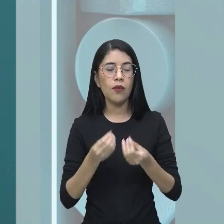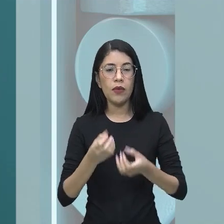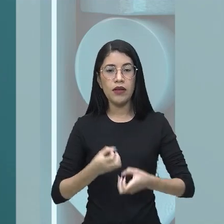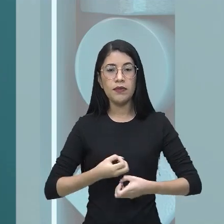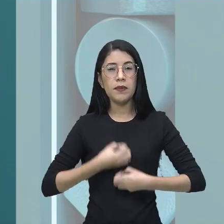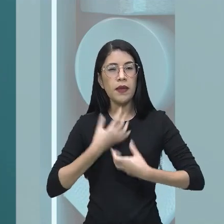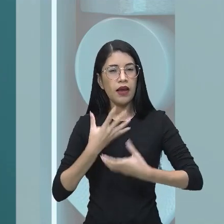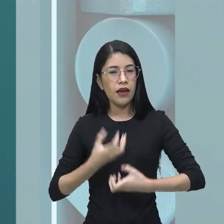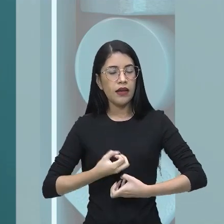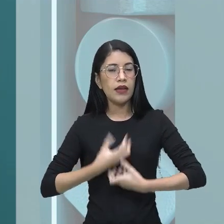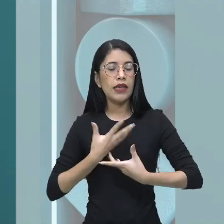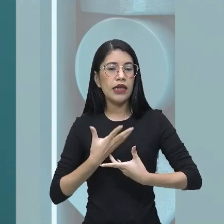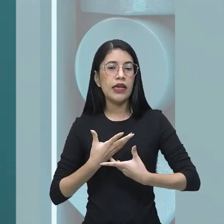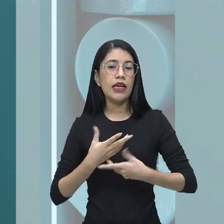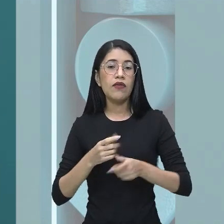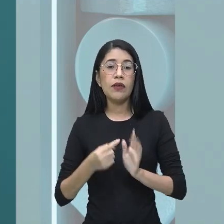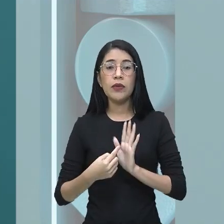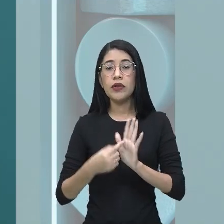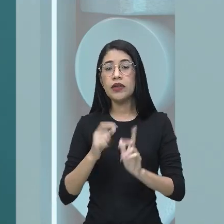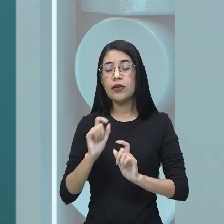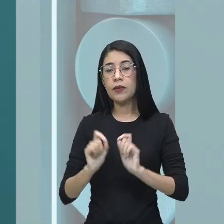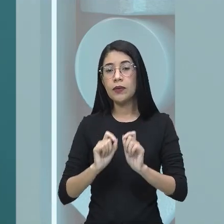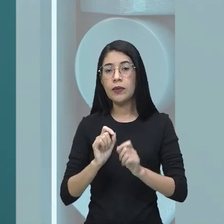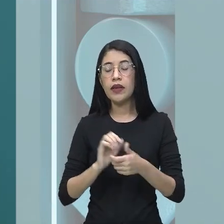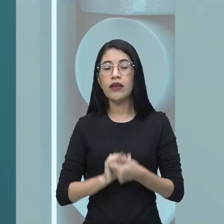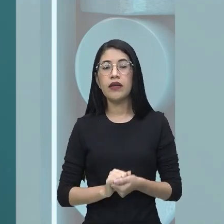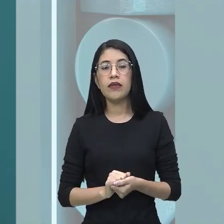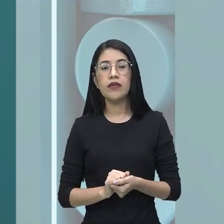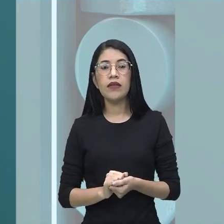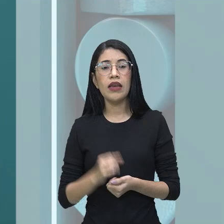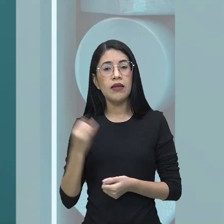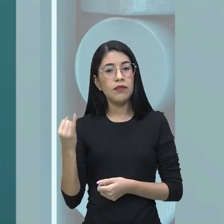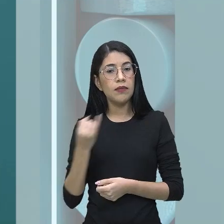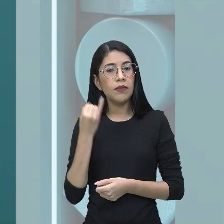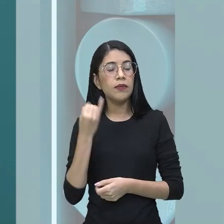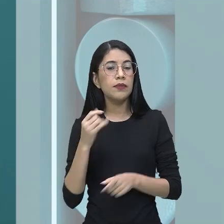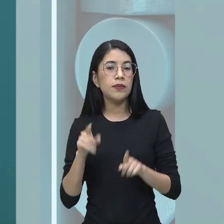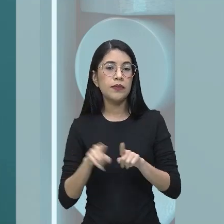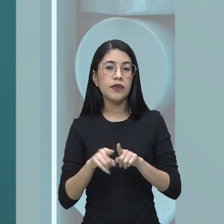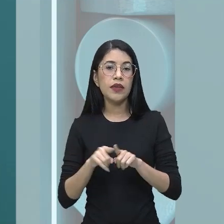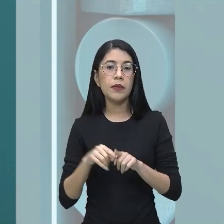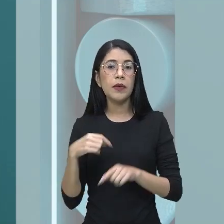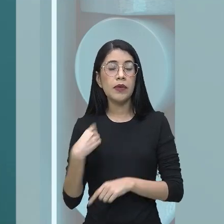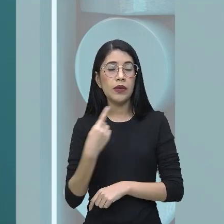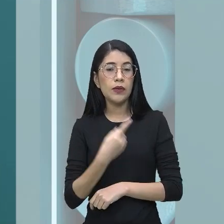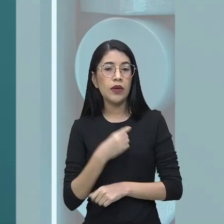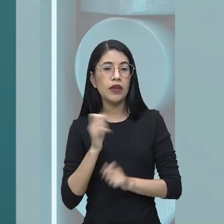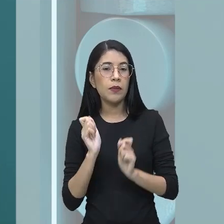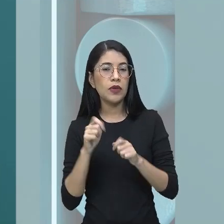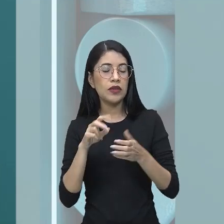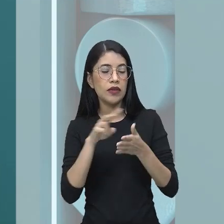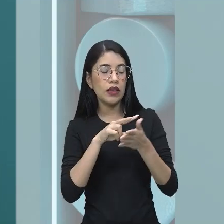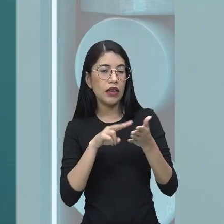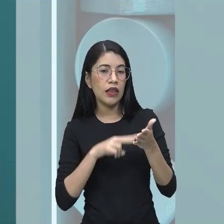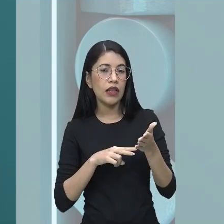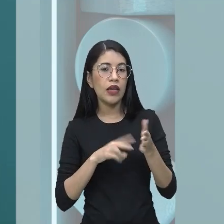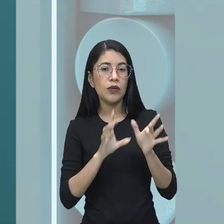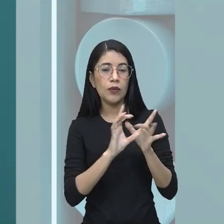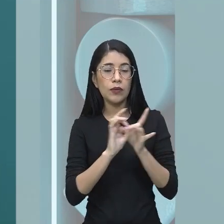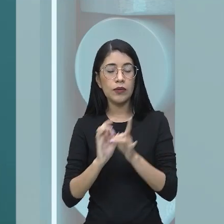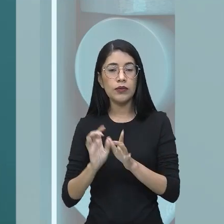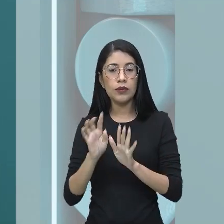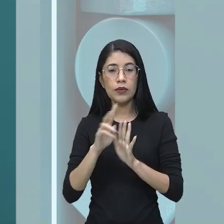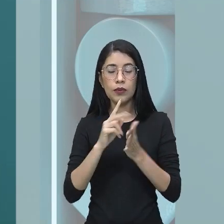poema é que vai dar o tom e que vai ser muito mais importante para nós nesse contexto aí deste